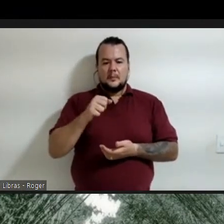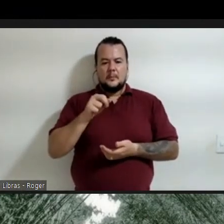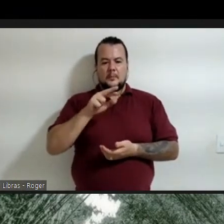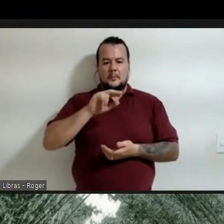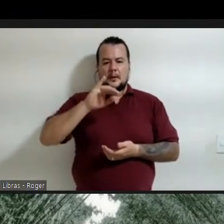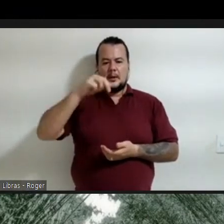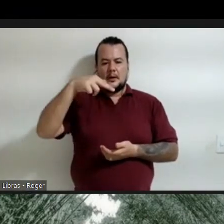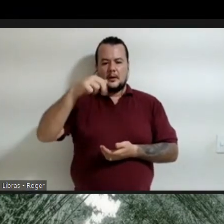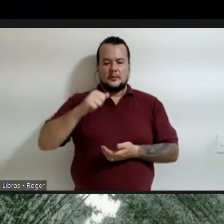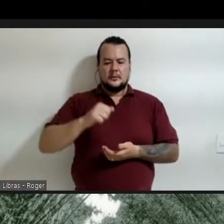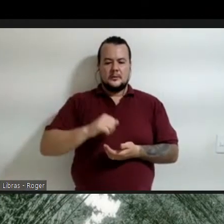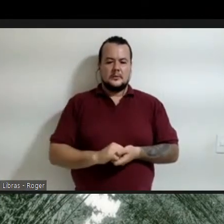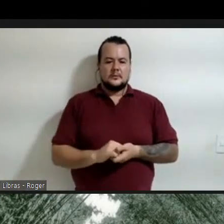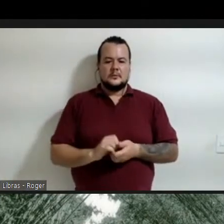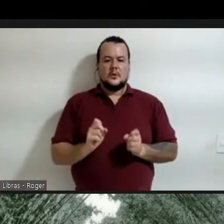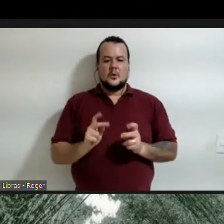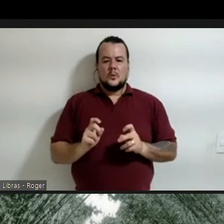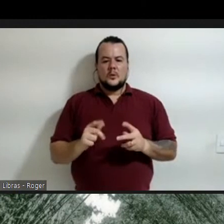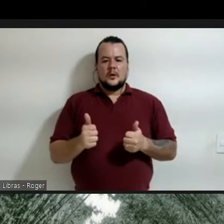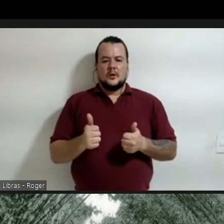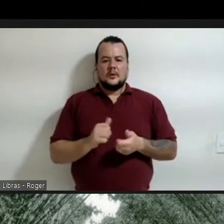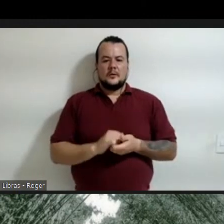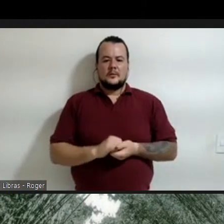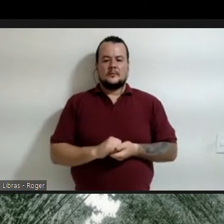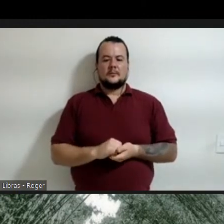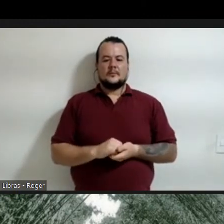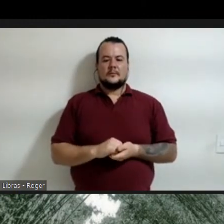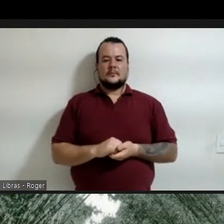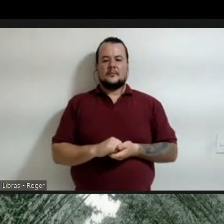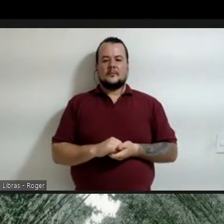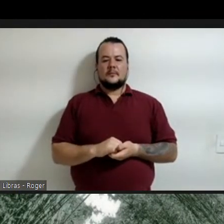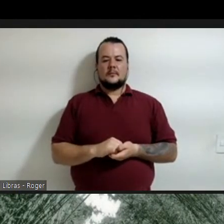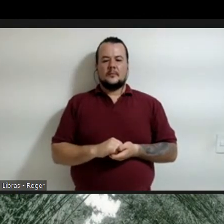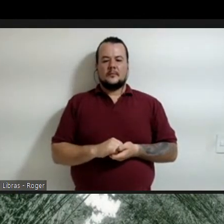Yes, thank you. Thank you. That's a very good question.